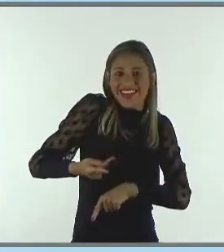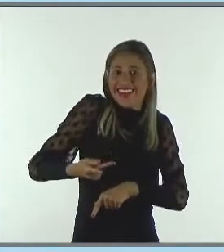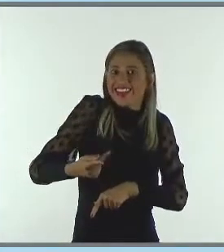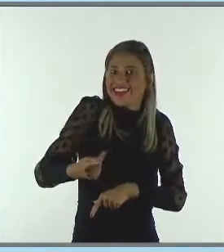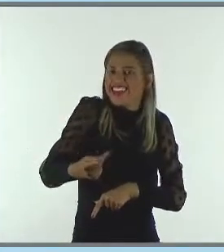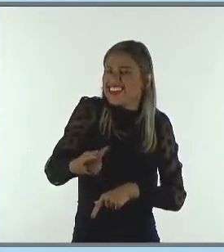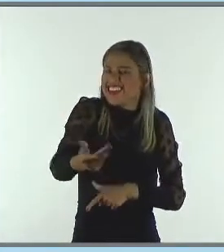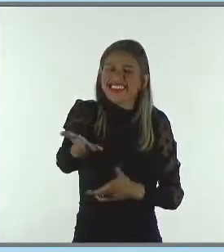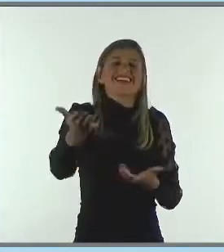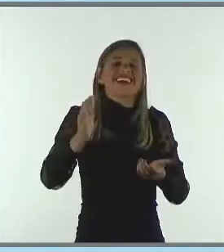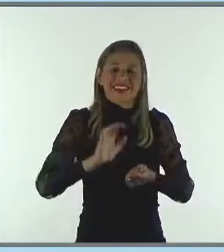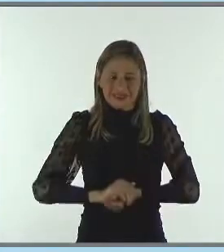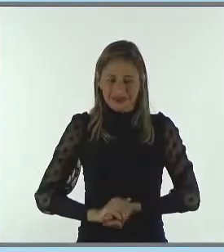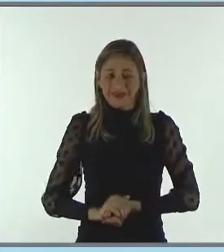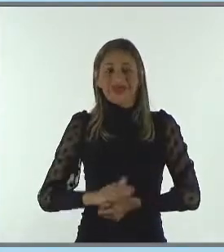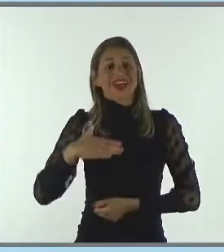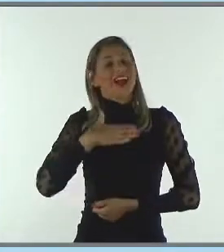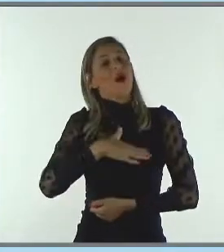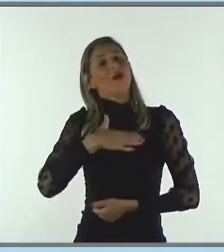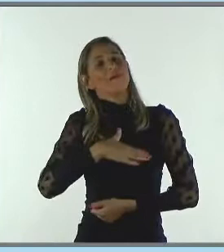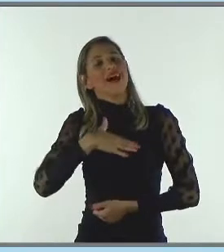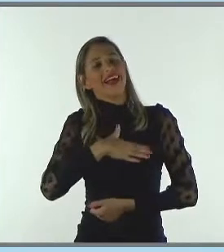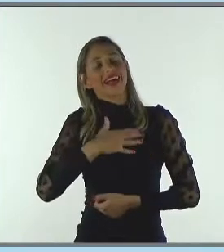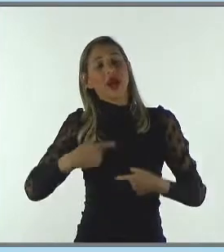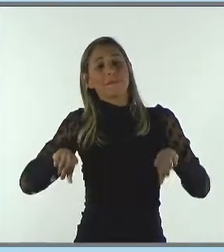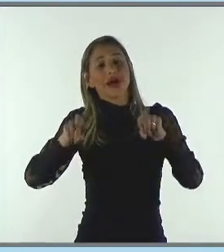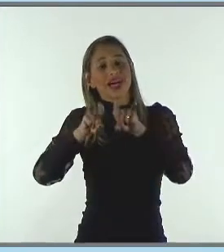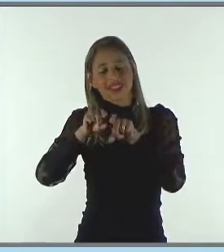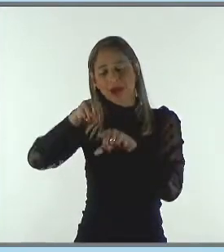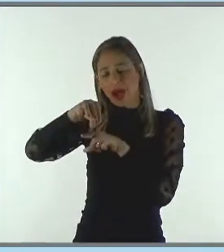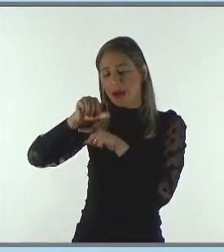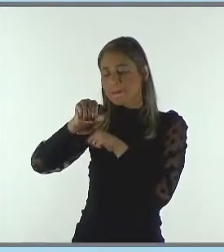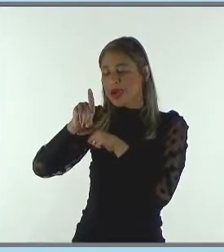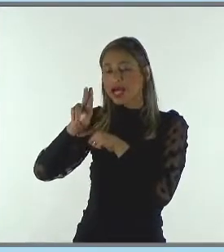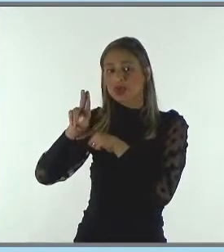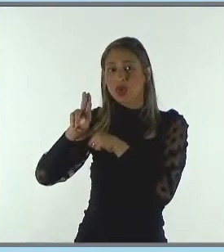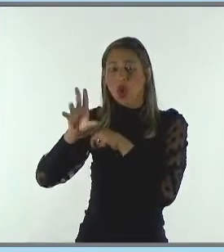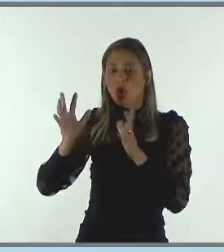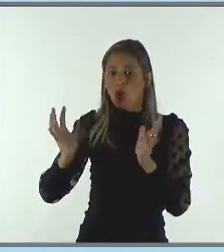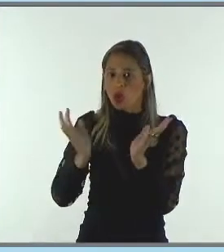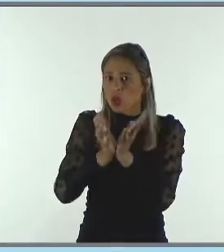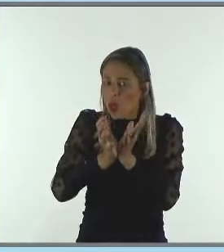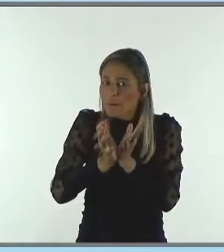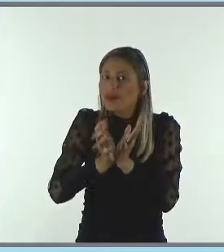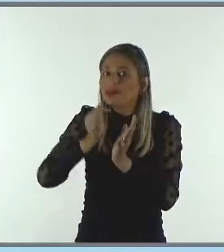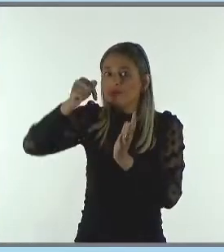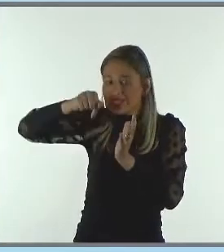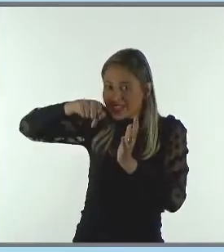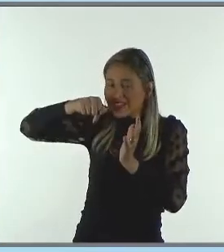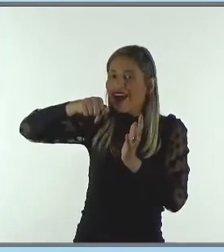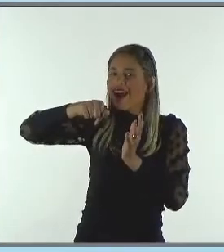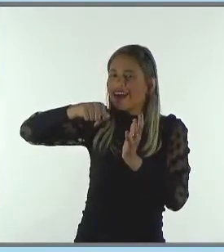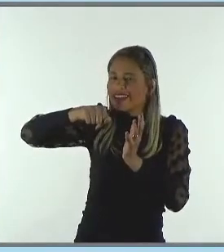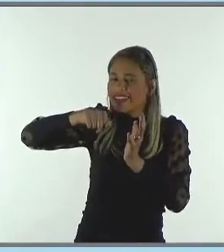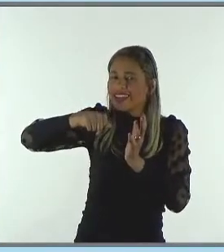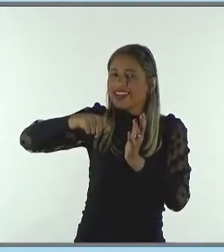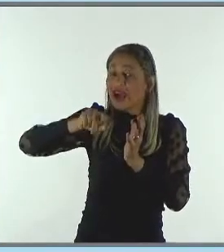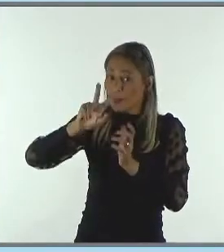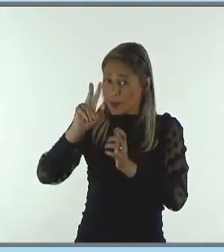evento. Uma alegria fazer essa parceria com a Madu e com uma equipe gigantesca que está aí por trás do FLI